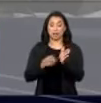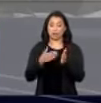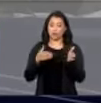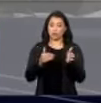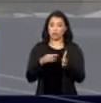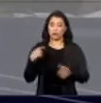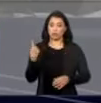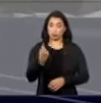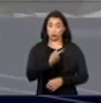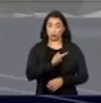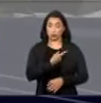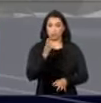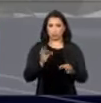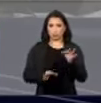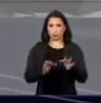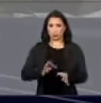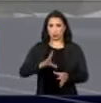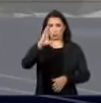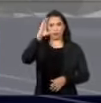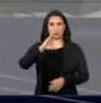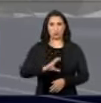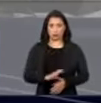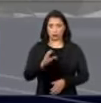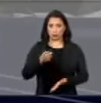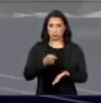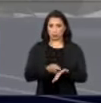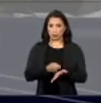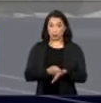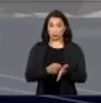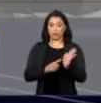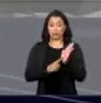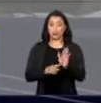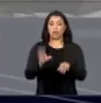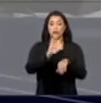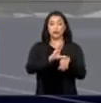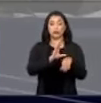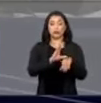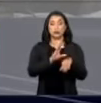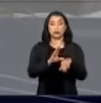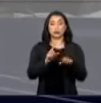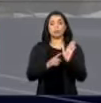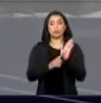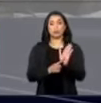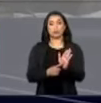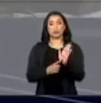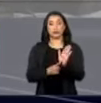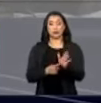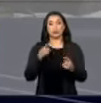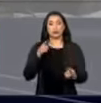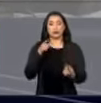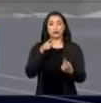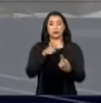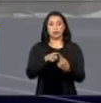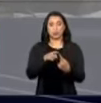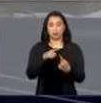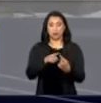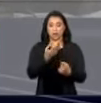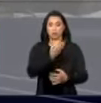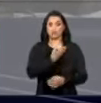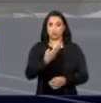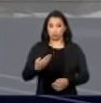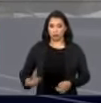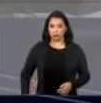juízes constitucionais como obrigação, que a Constituição estabelece como objetivos da República Federativa do Brasil, e estes